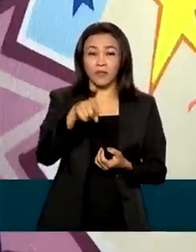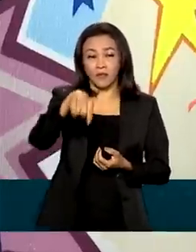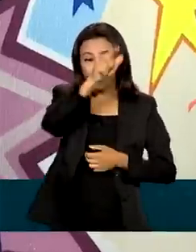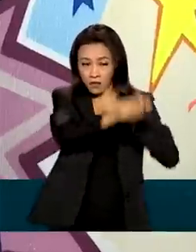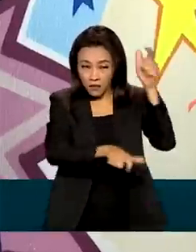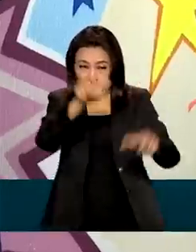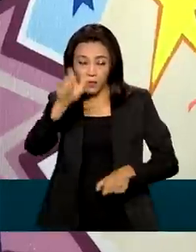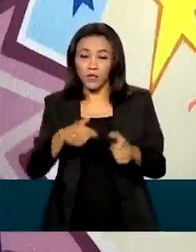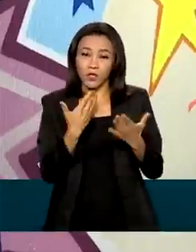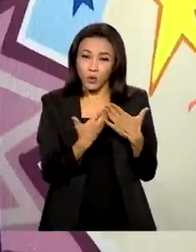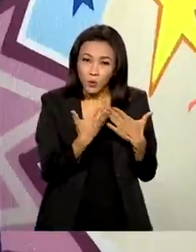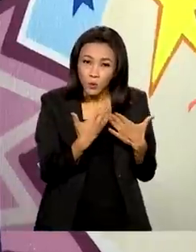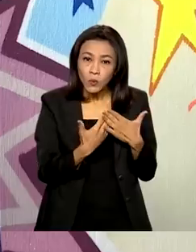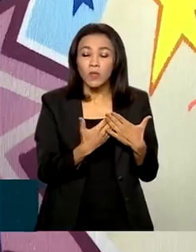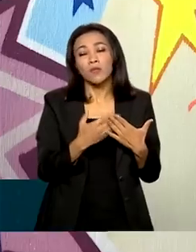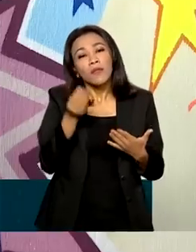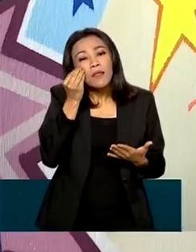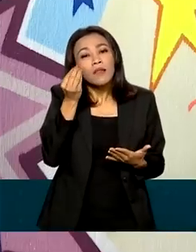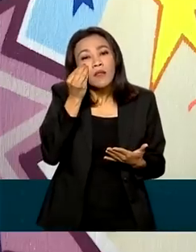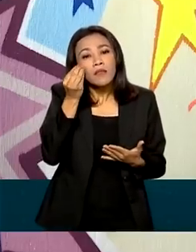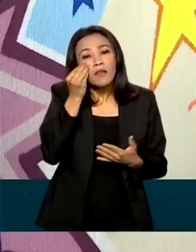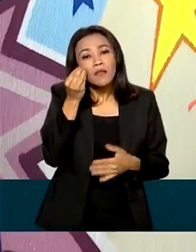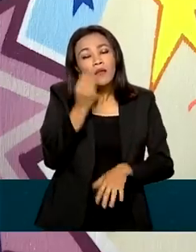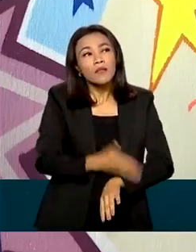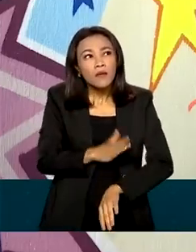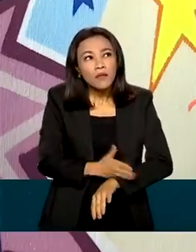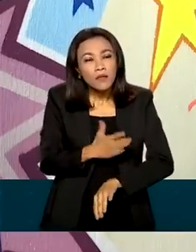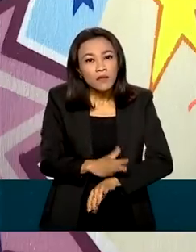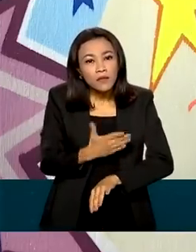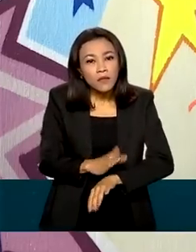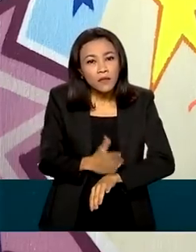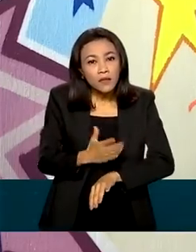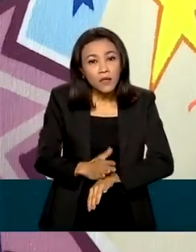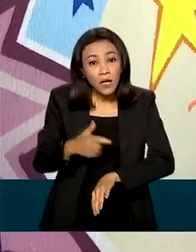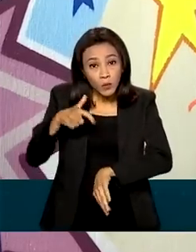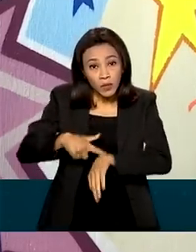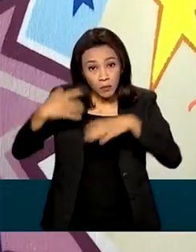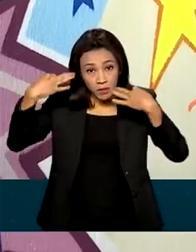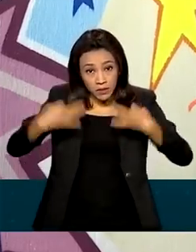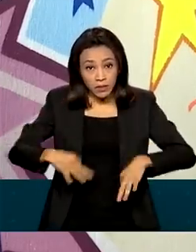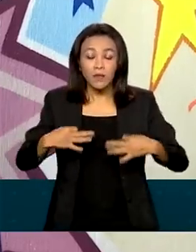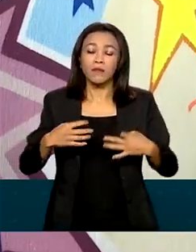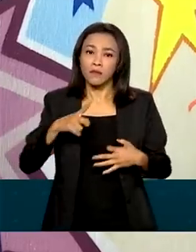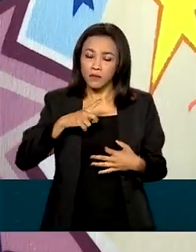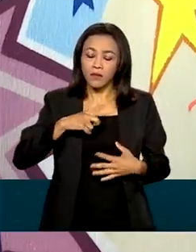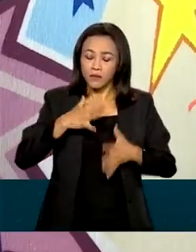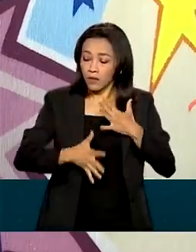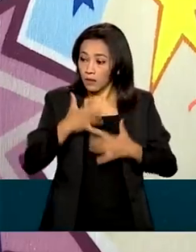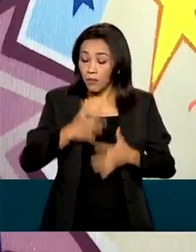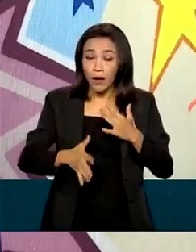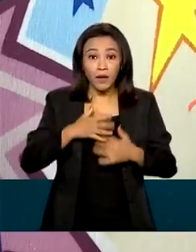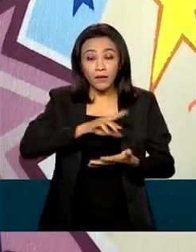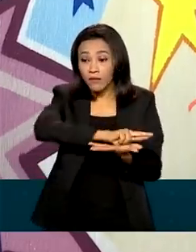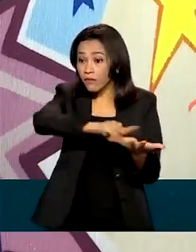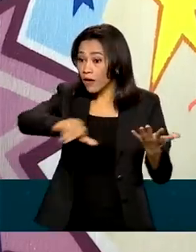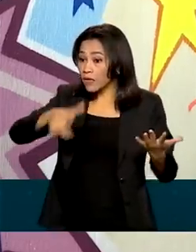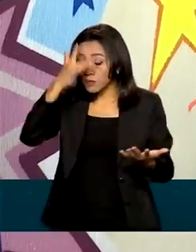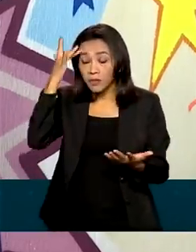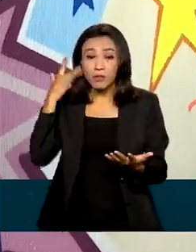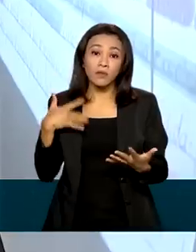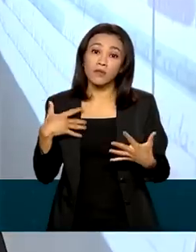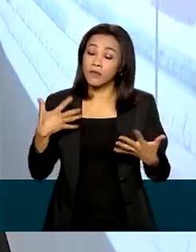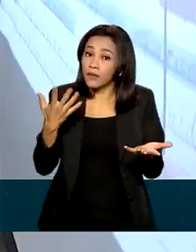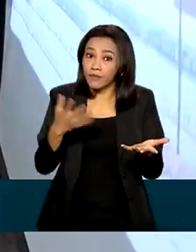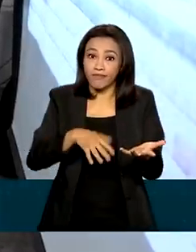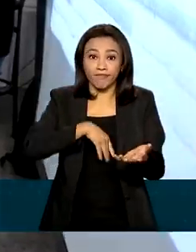perceber como fazer o a prova inteira no tempo Correto isso atrapalha tem vários estudantes que acabam indo mal no ENEM porque é o planejamento